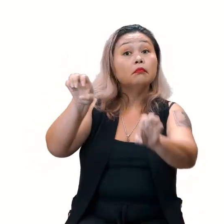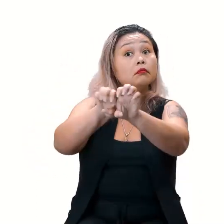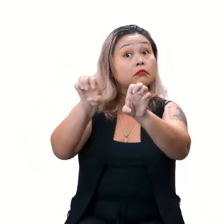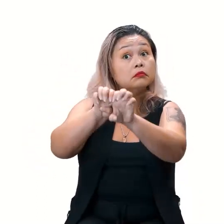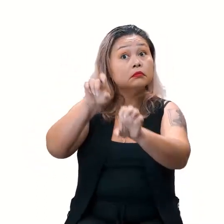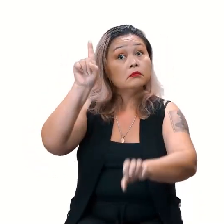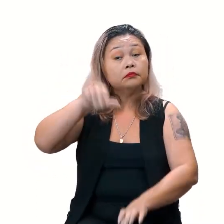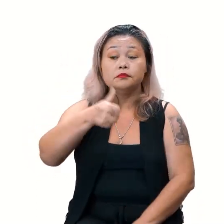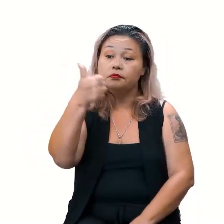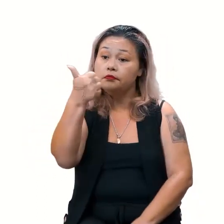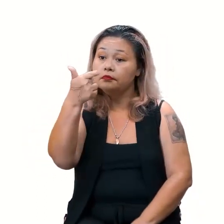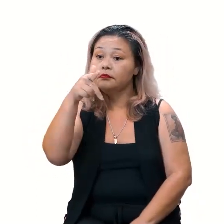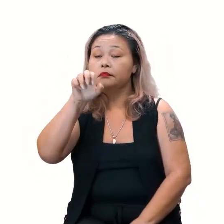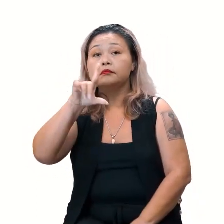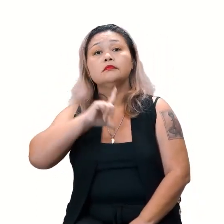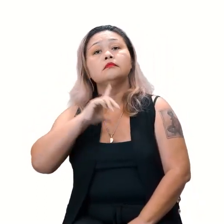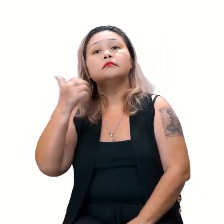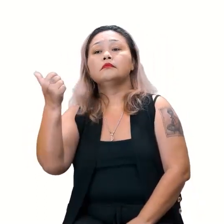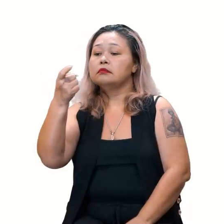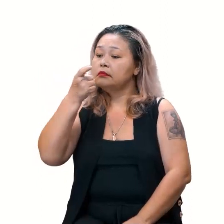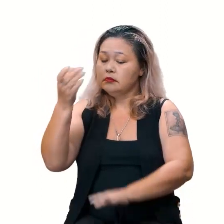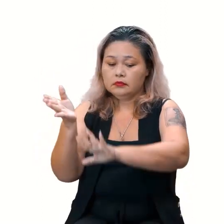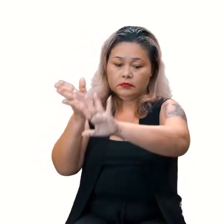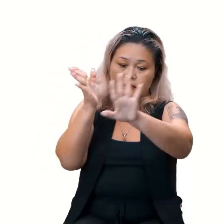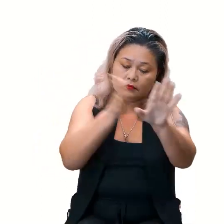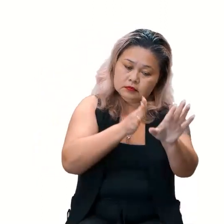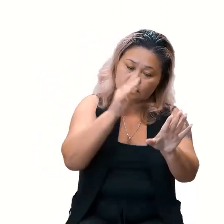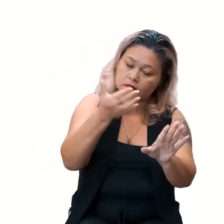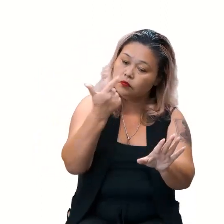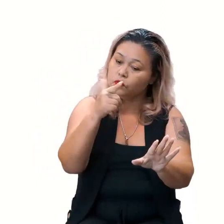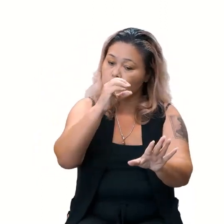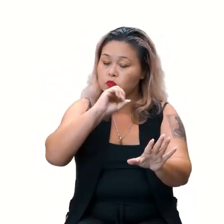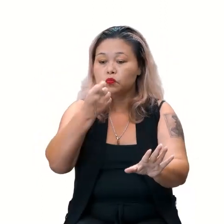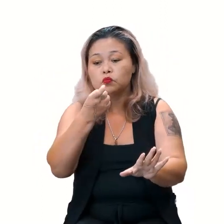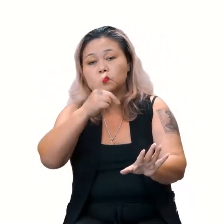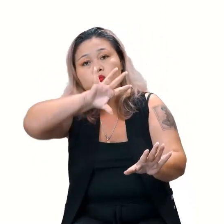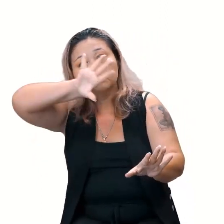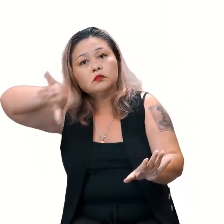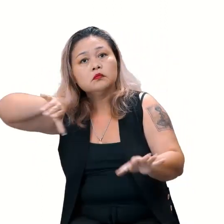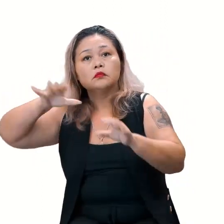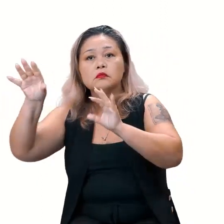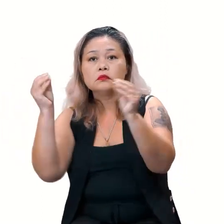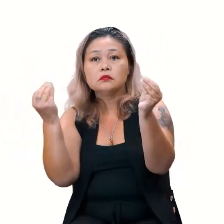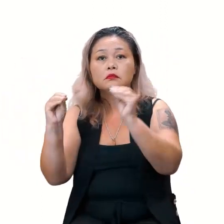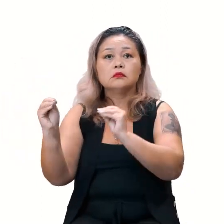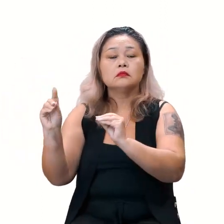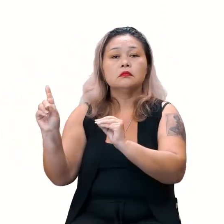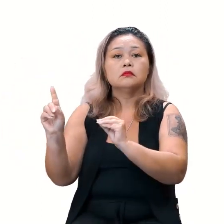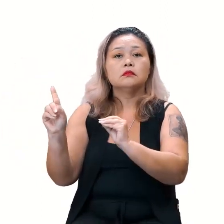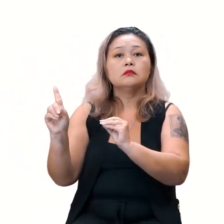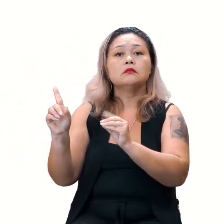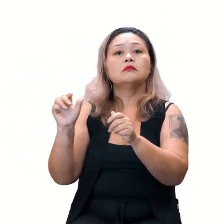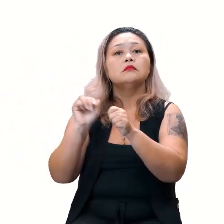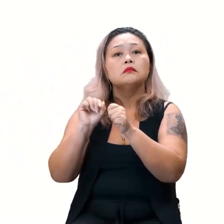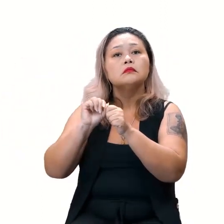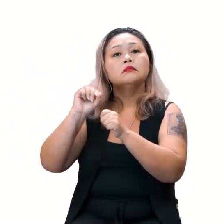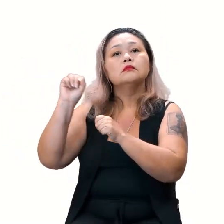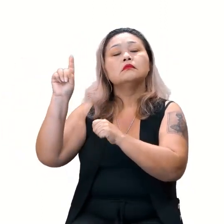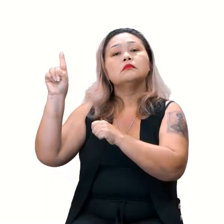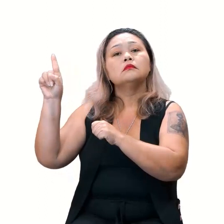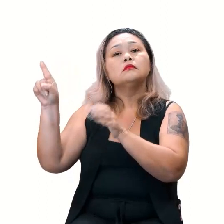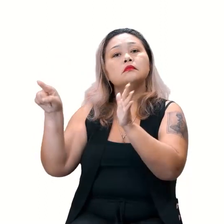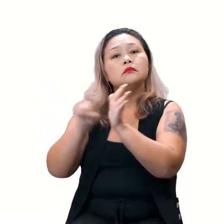tem x fica no primeiro membro, o que não tem vai para o segundo. E assim a gente vai, né? Olha lá. Menos 3x igual a menos 12,